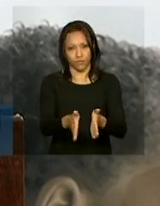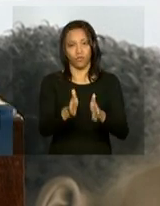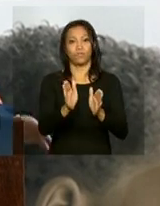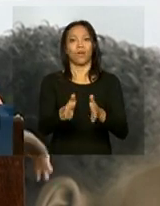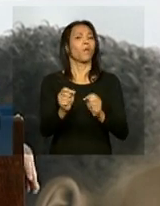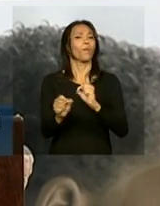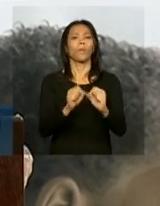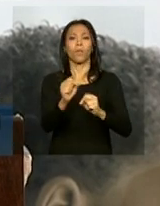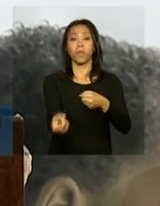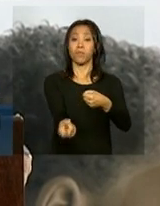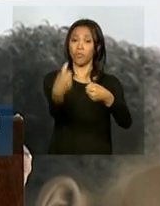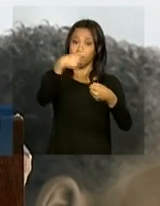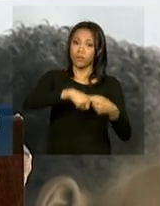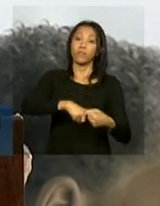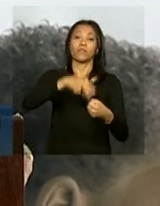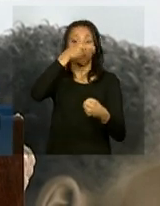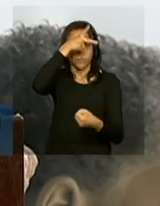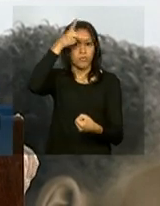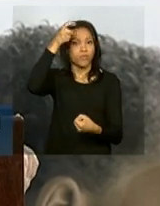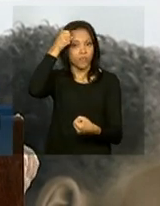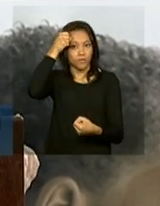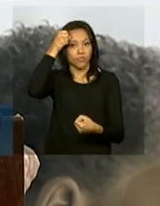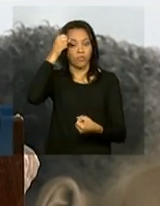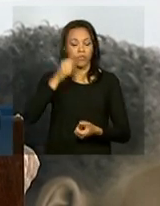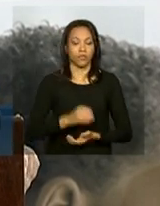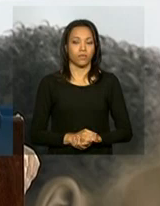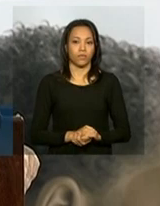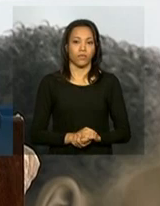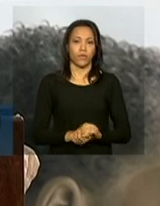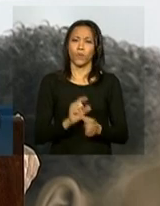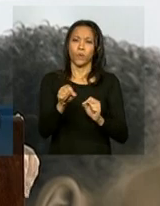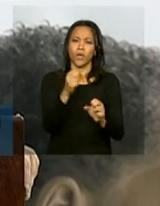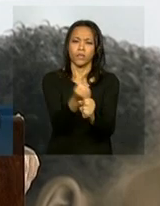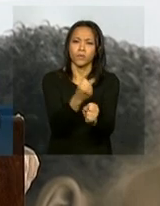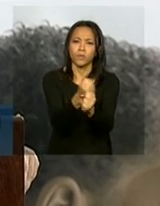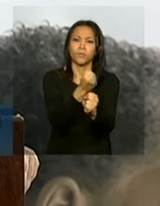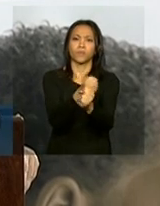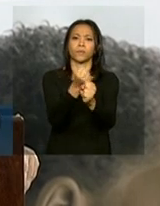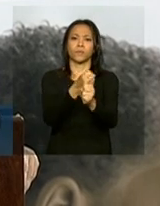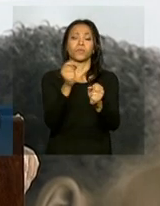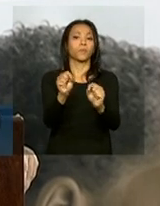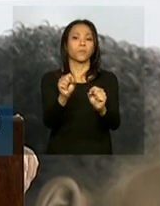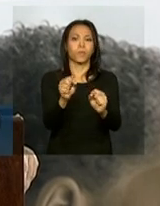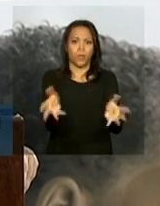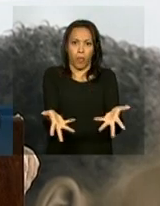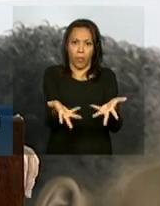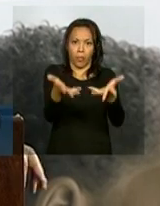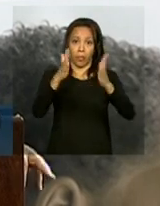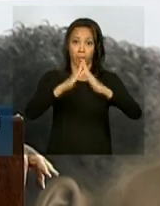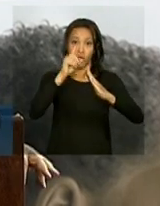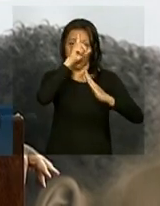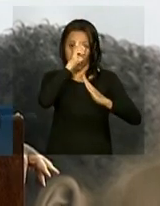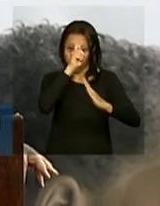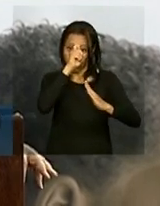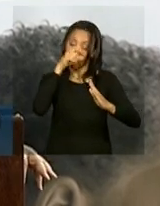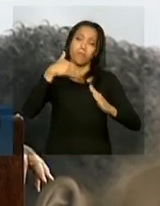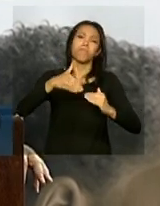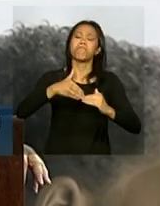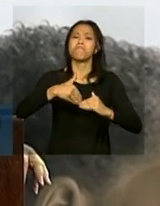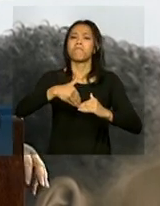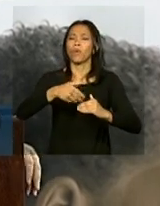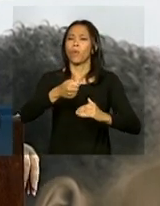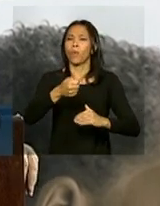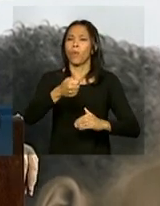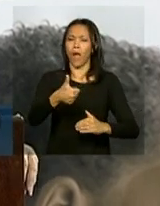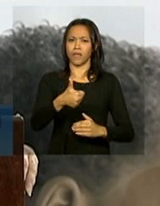em parceria com os municípios. Essa infraestrutura, na qual nós estamos investindo mais de